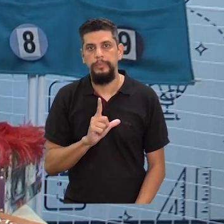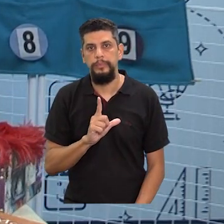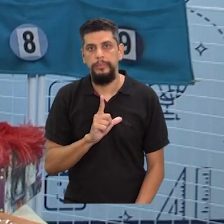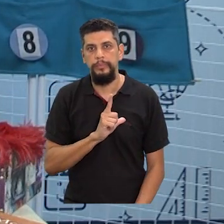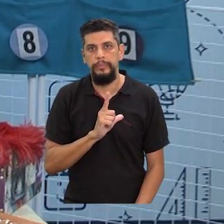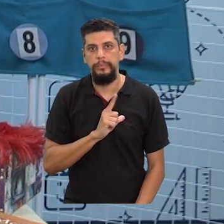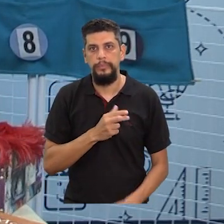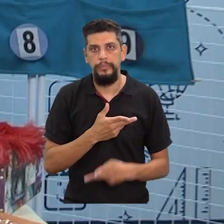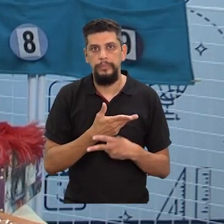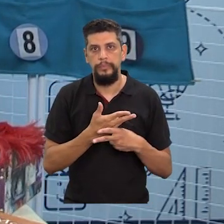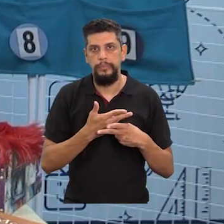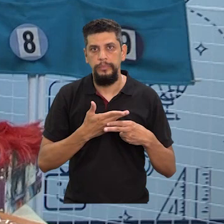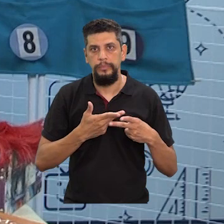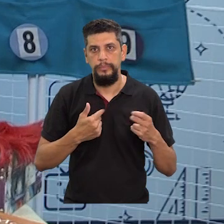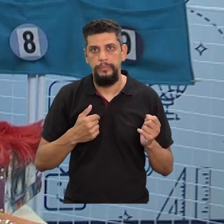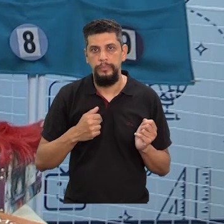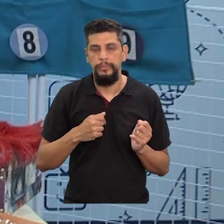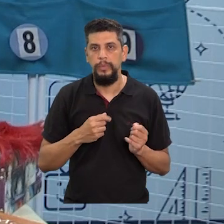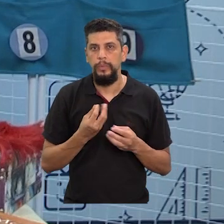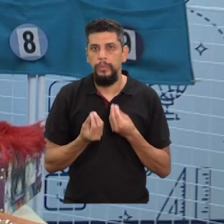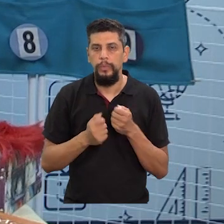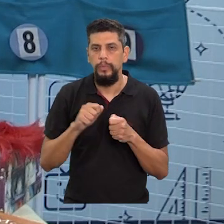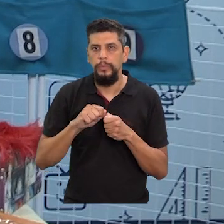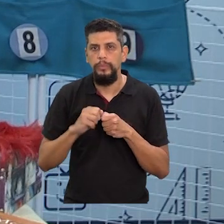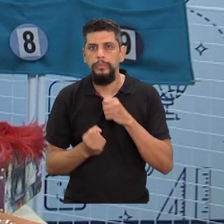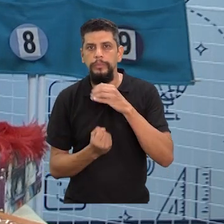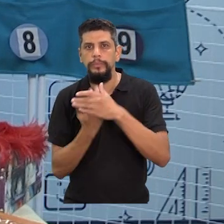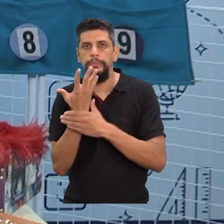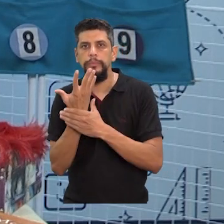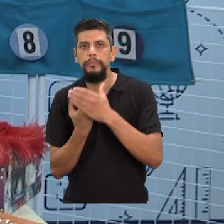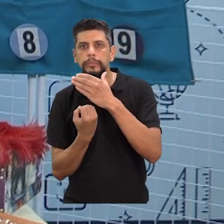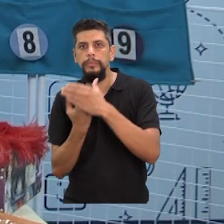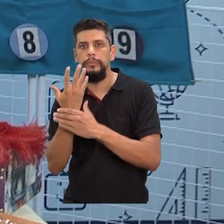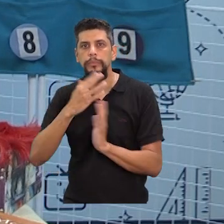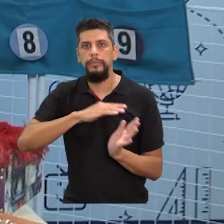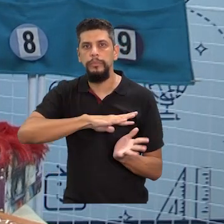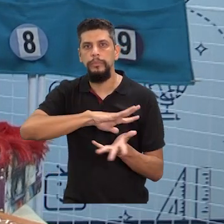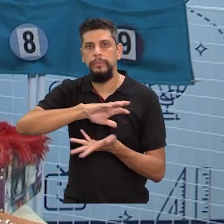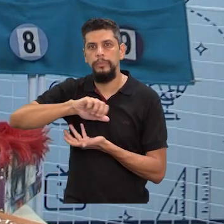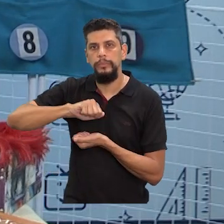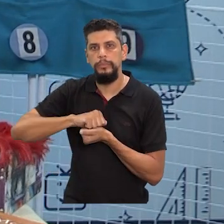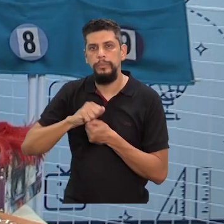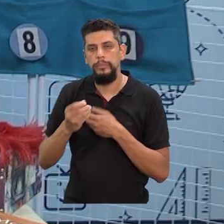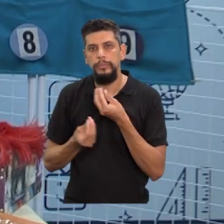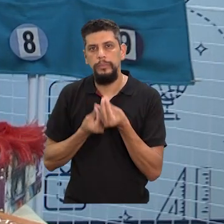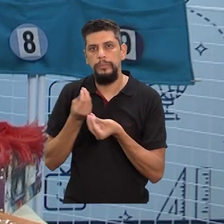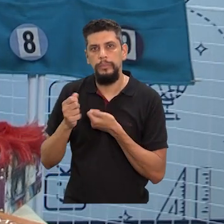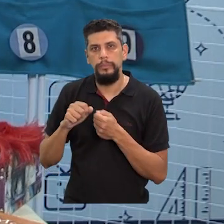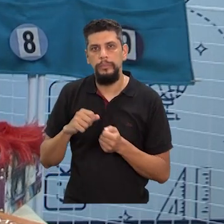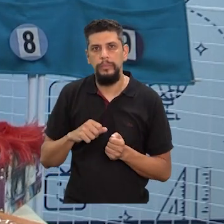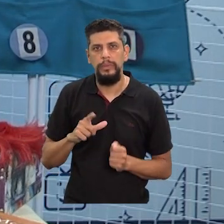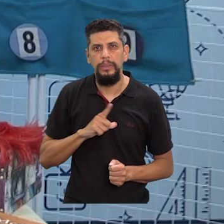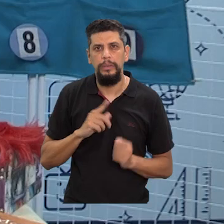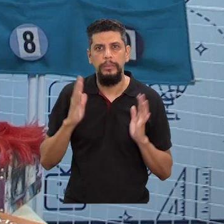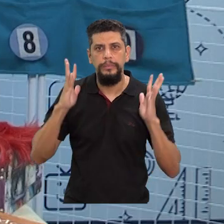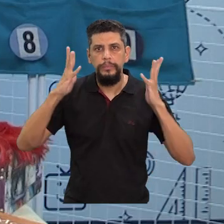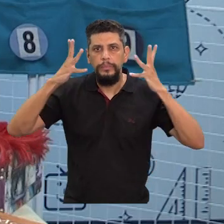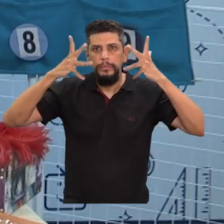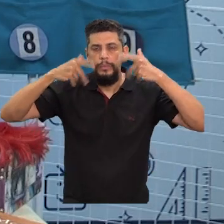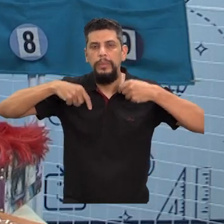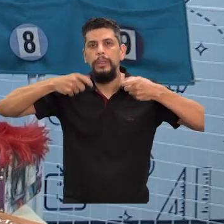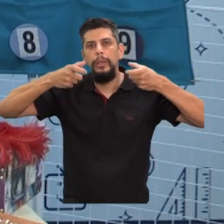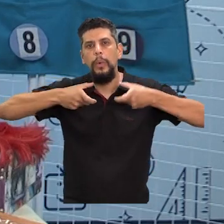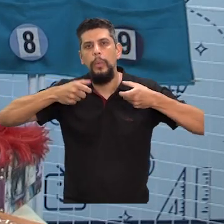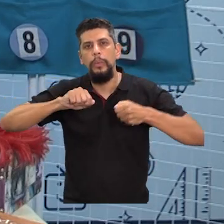de temáticas universais, ou seja, como surgiu o mundo, né? Como surgiu algum animal?